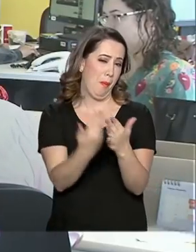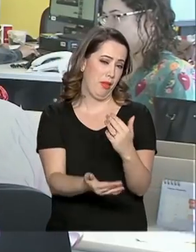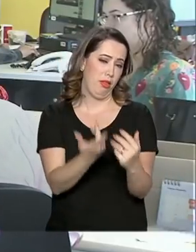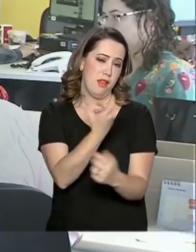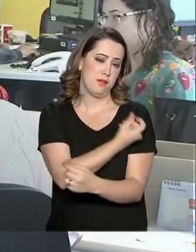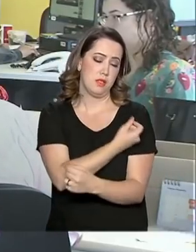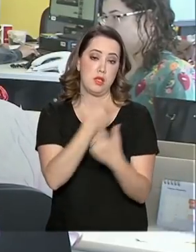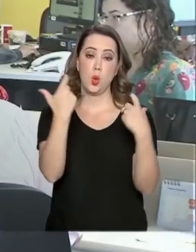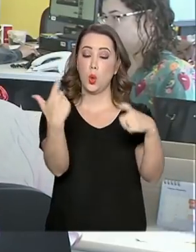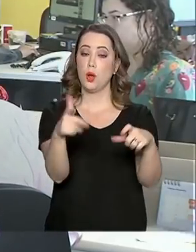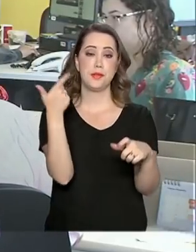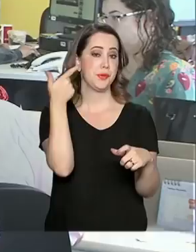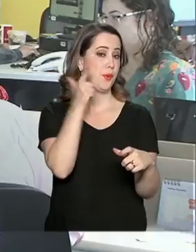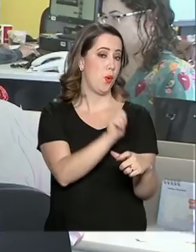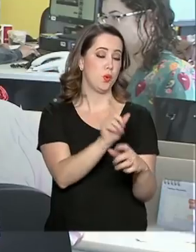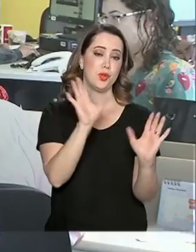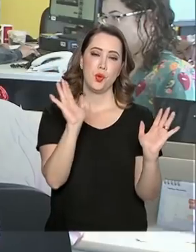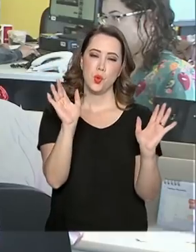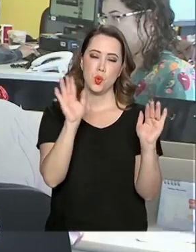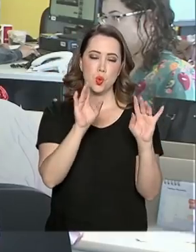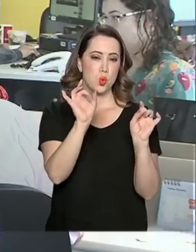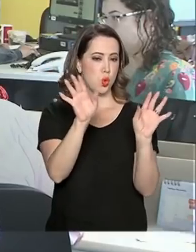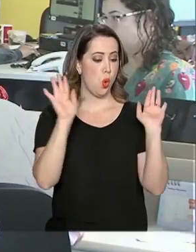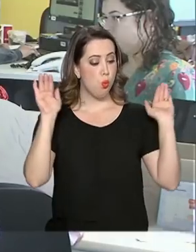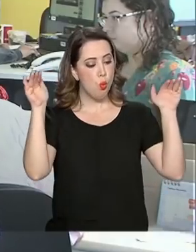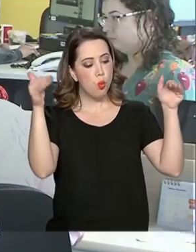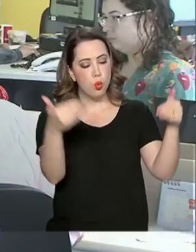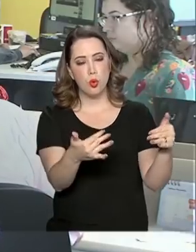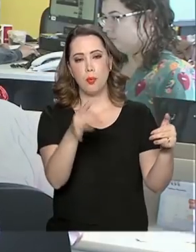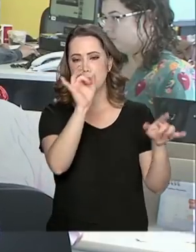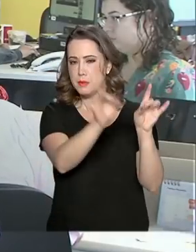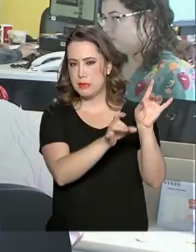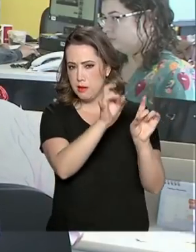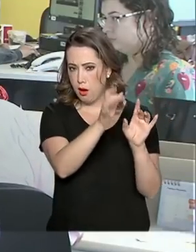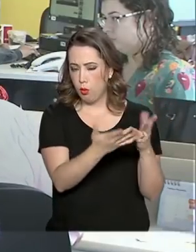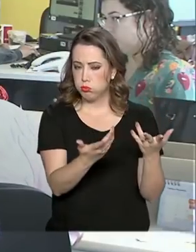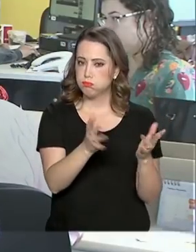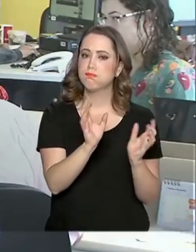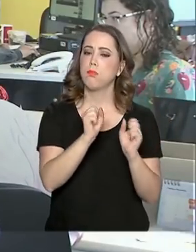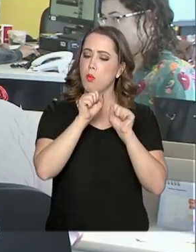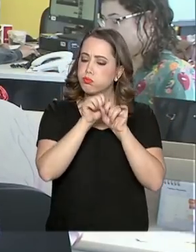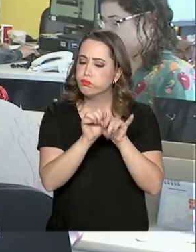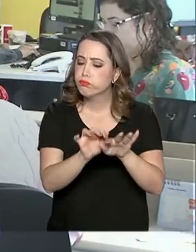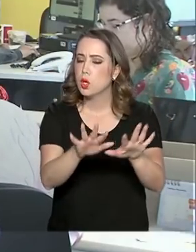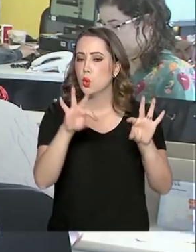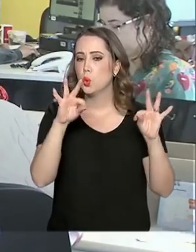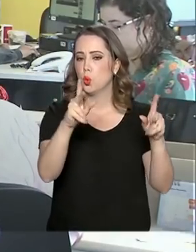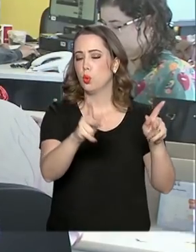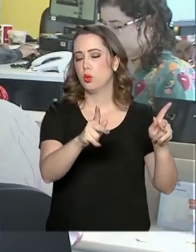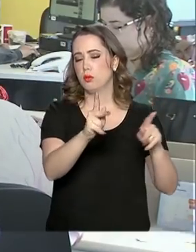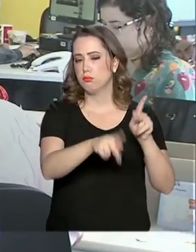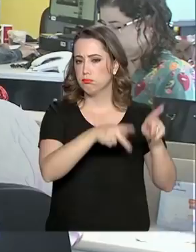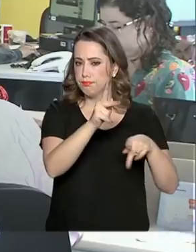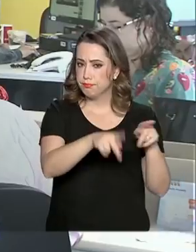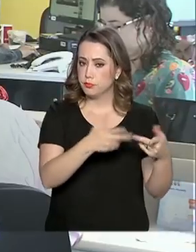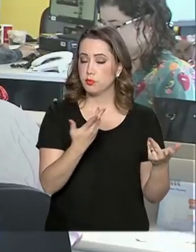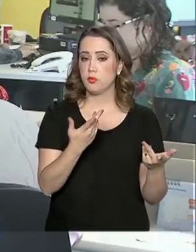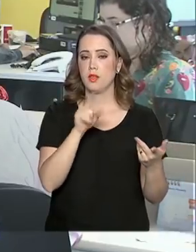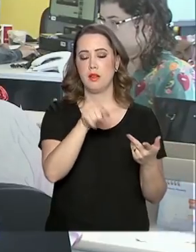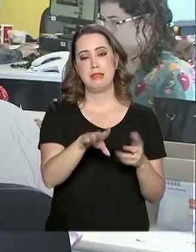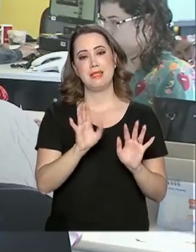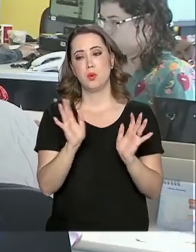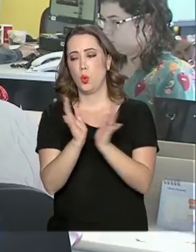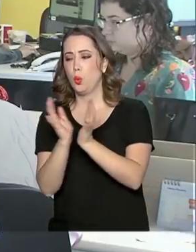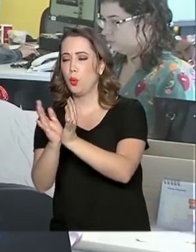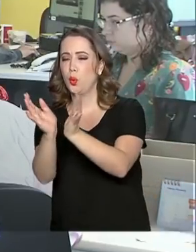nos locais que não alcançaram a meta de imunização no público-alvo. Apesar de atingir a meta nacional, nem todos os grupos conseguiram